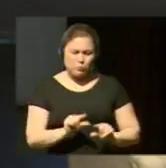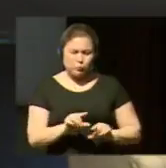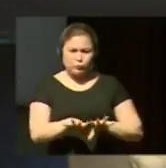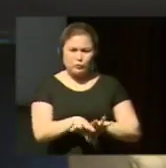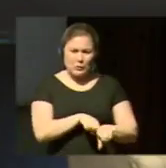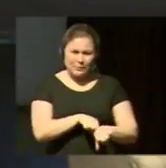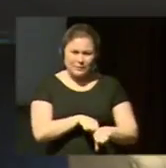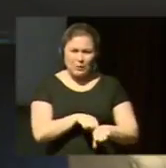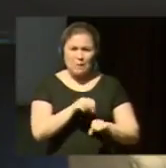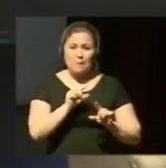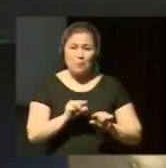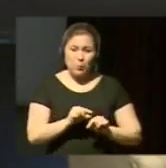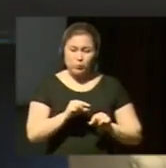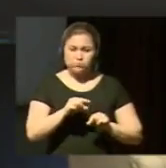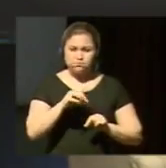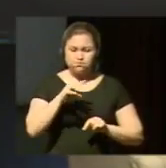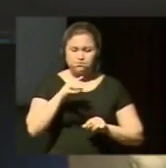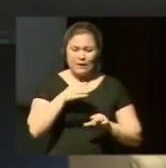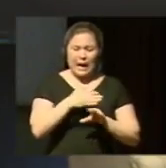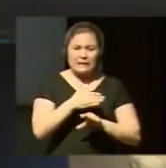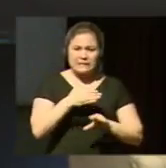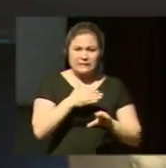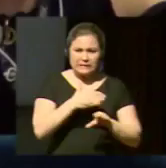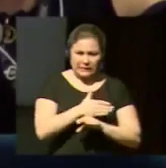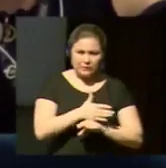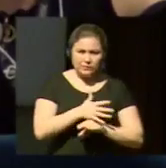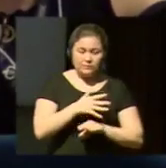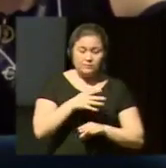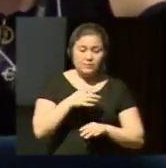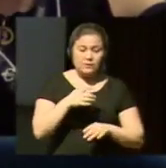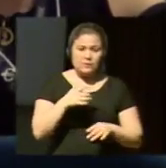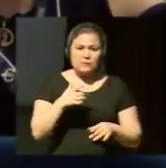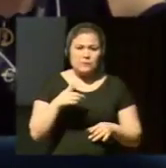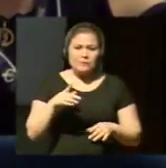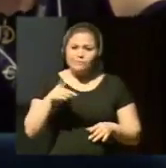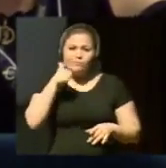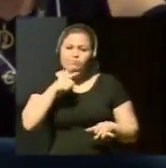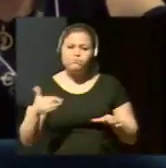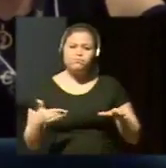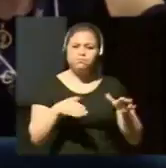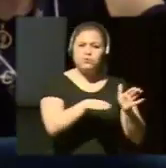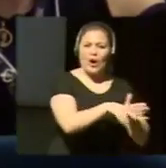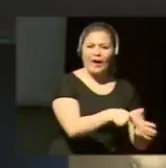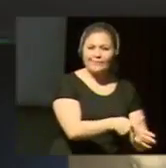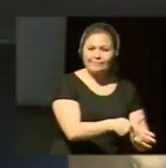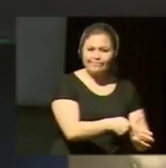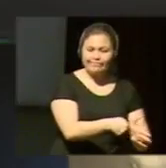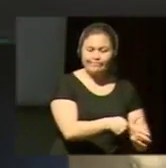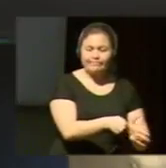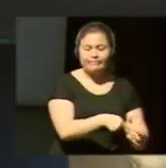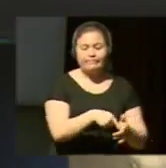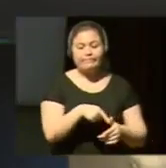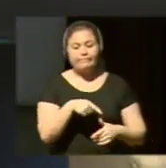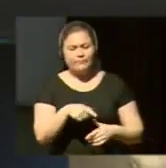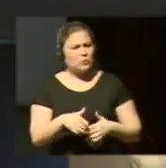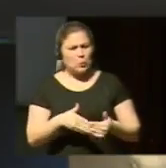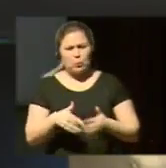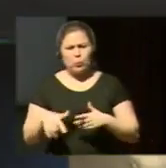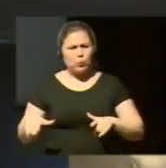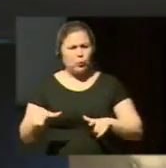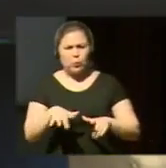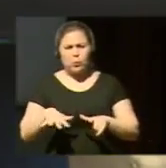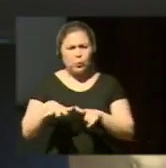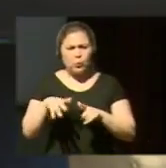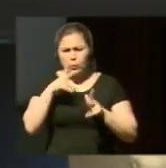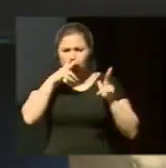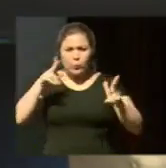formação, pouca educação, que têm pouco acesso a essas instituições de ensino, não vão lá. Isso em toda parte temos